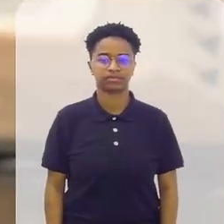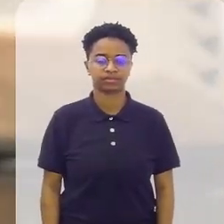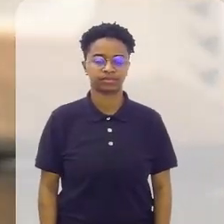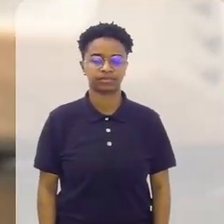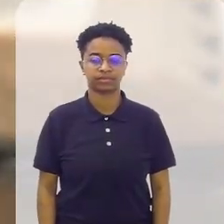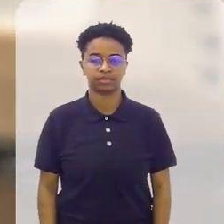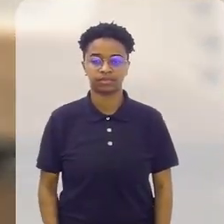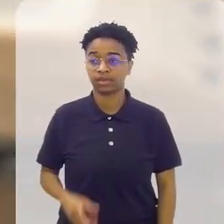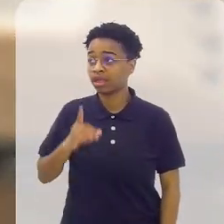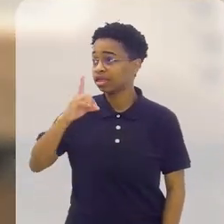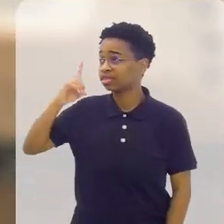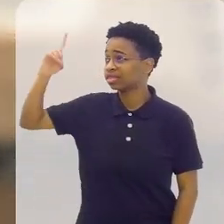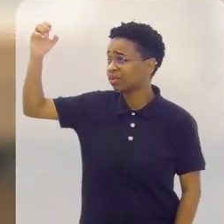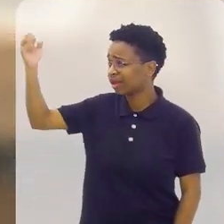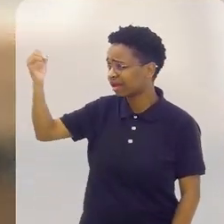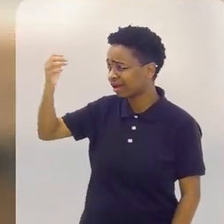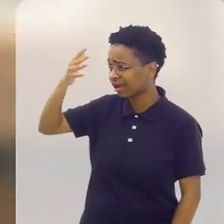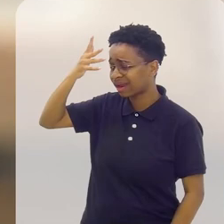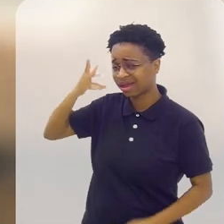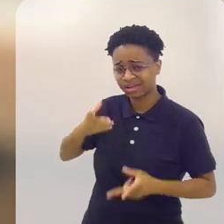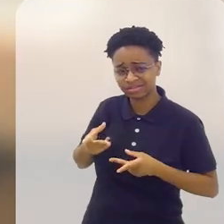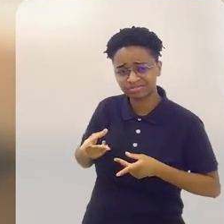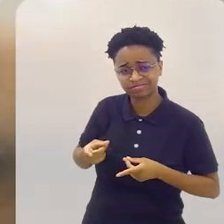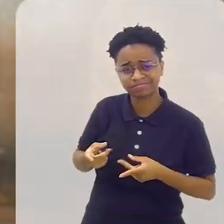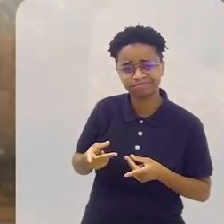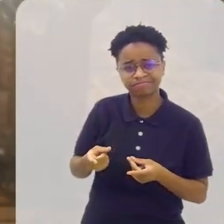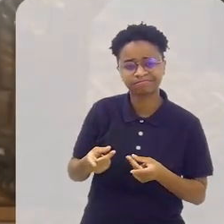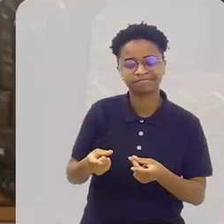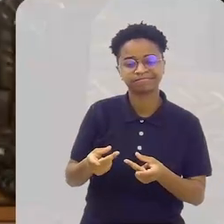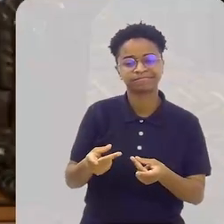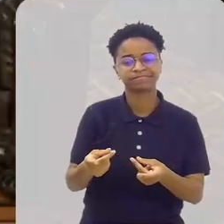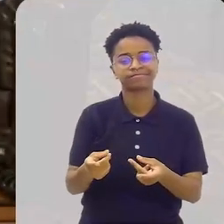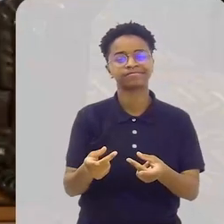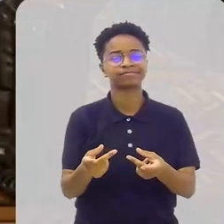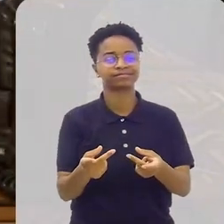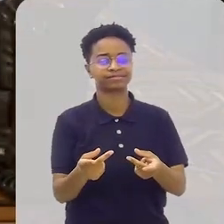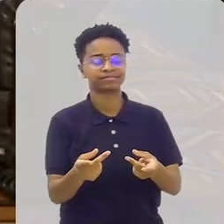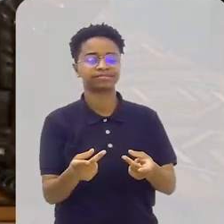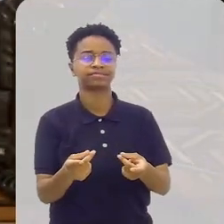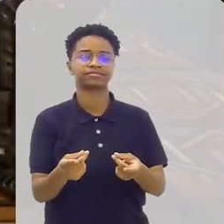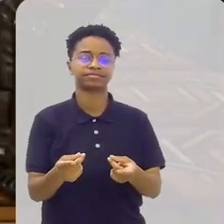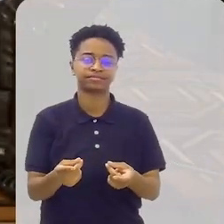e como a tua graça é infinita